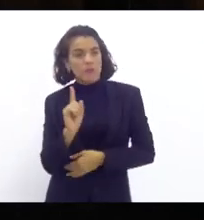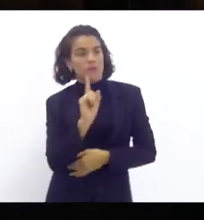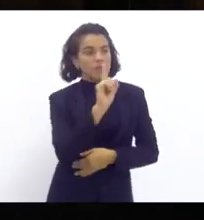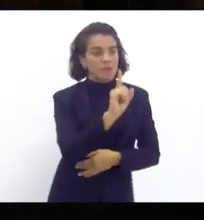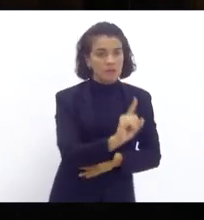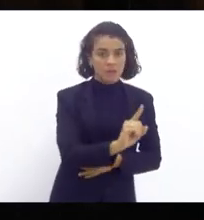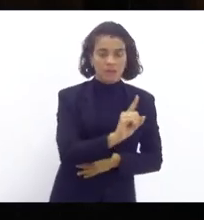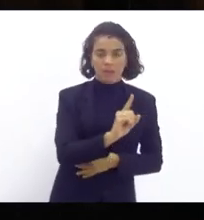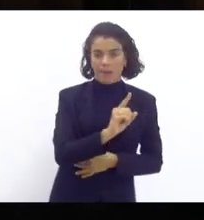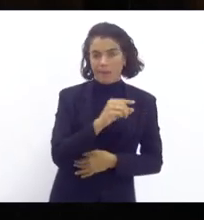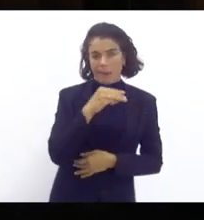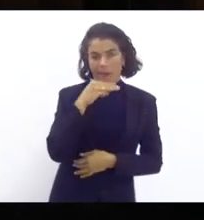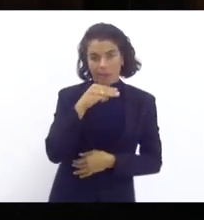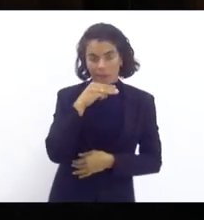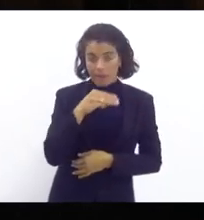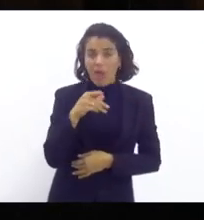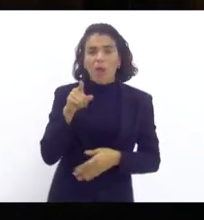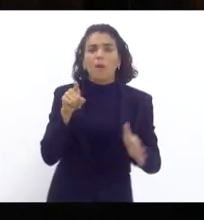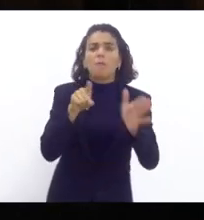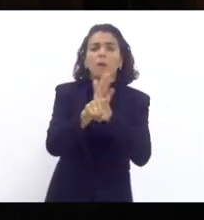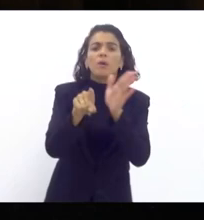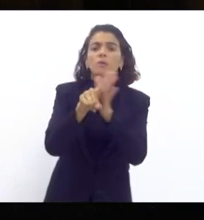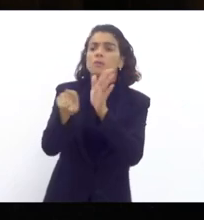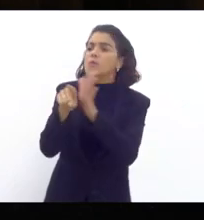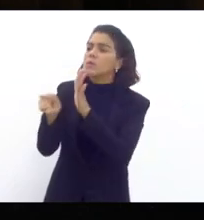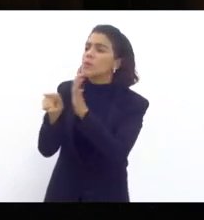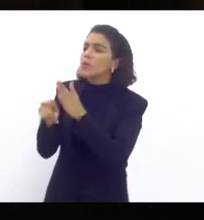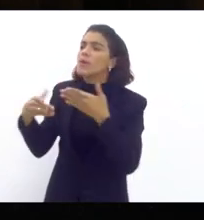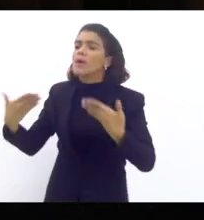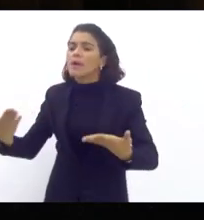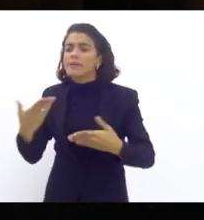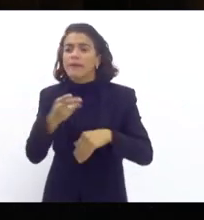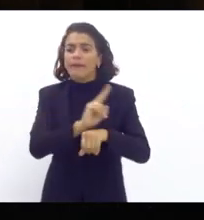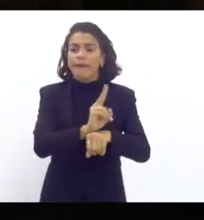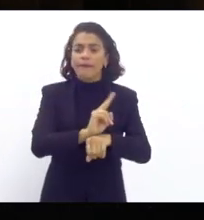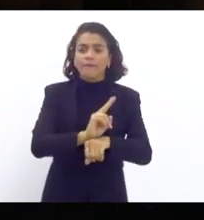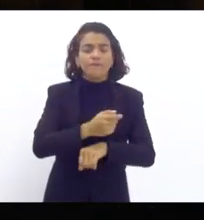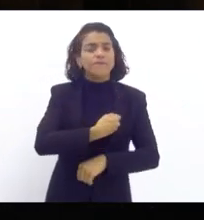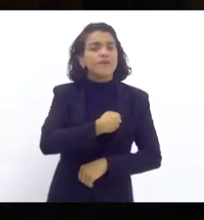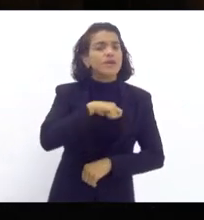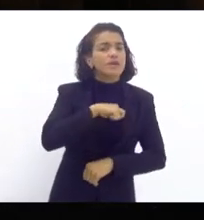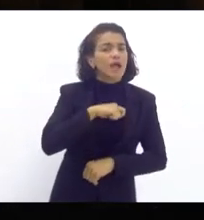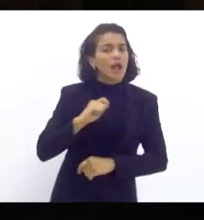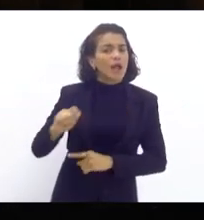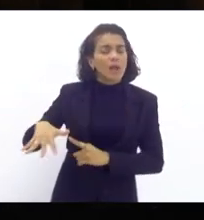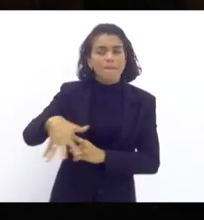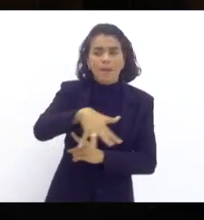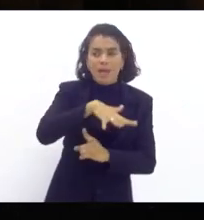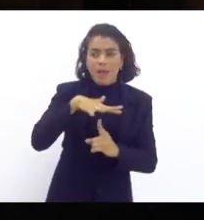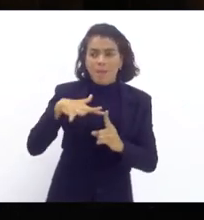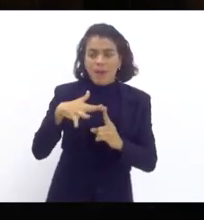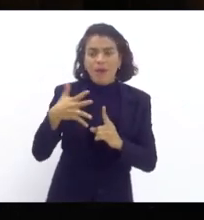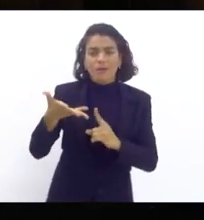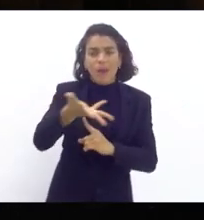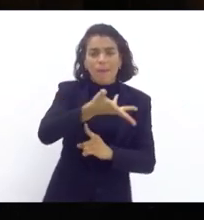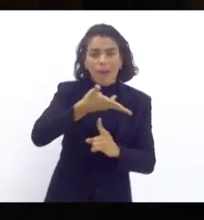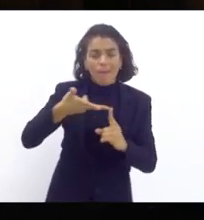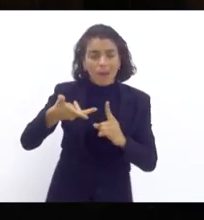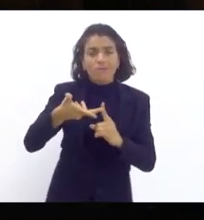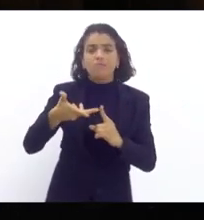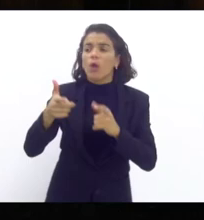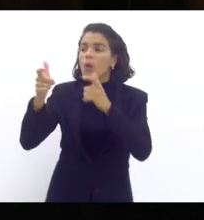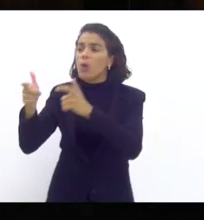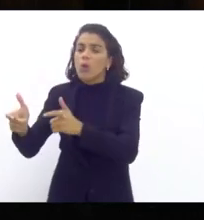município. Agora eu pergunto, cadê as fiscalizações do meio ambiente nos locais